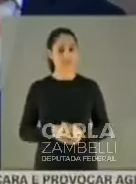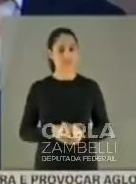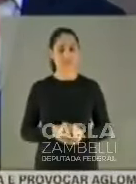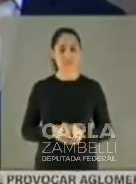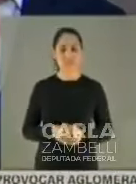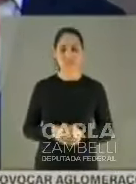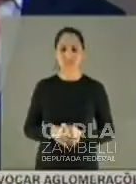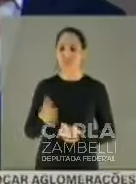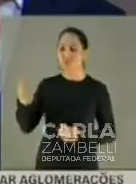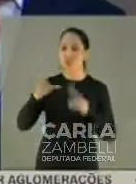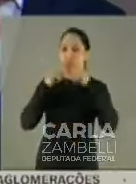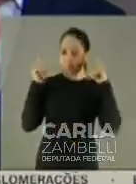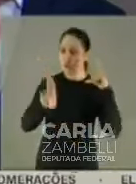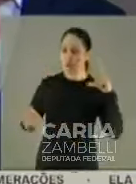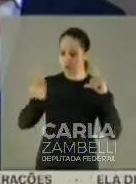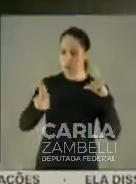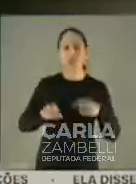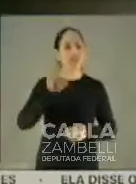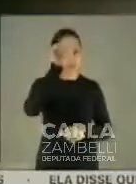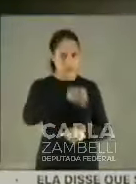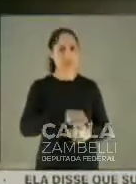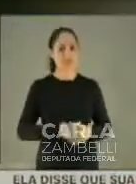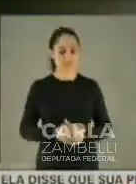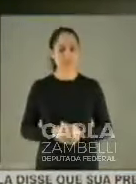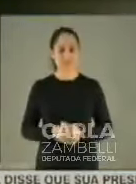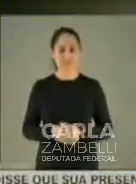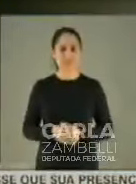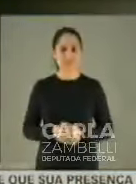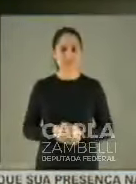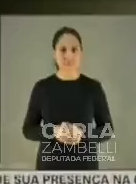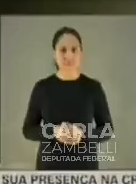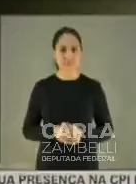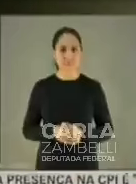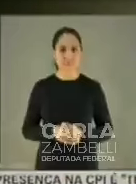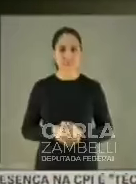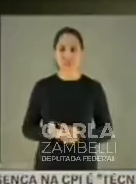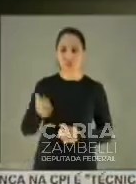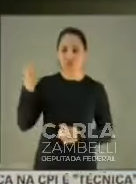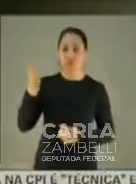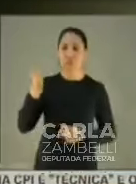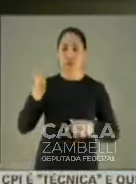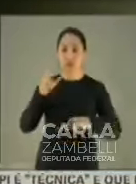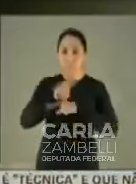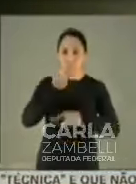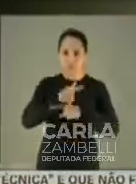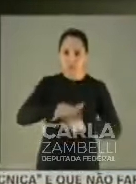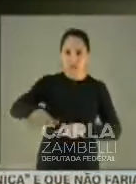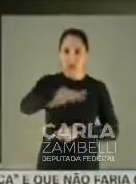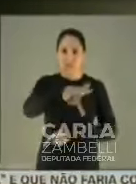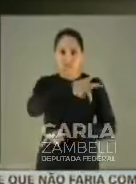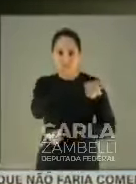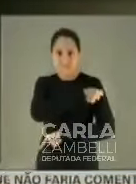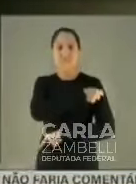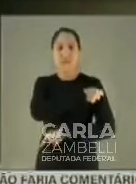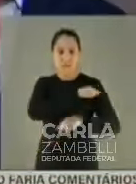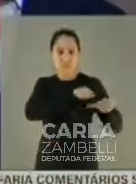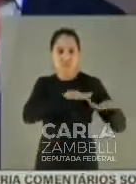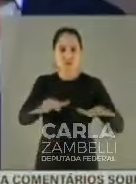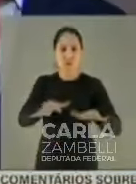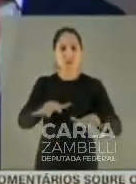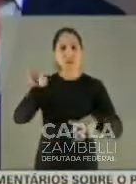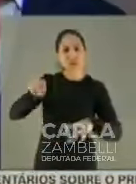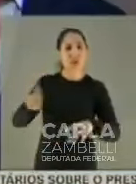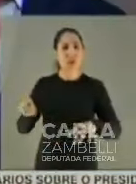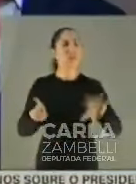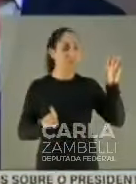A senhora defende o uso de máscara? Sim ou não? Sim. A senhora defende a imunização em massa ou vacina, ou a vacinação em massa? Sim